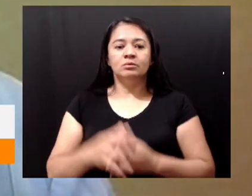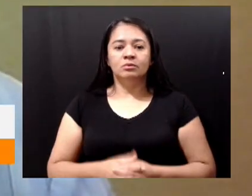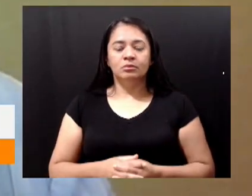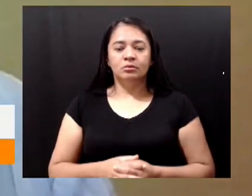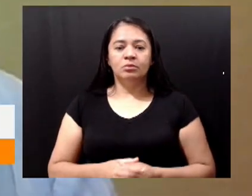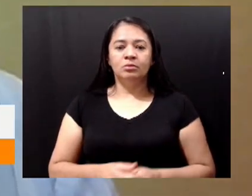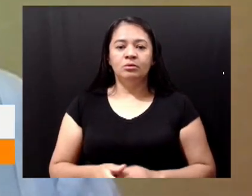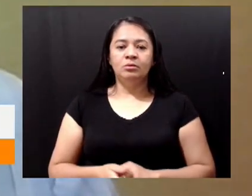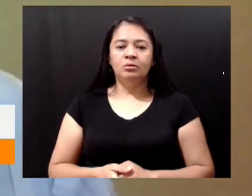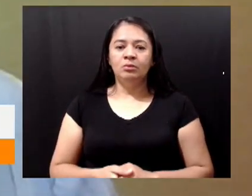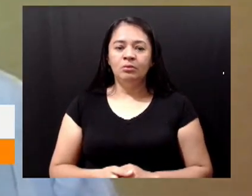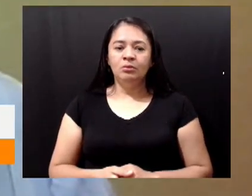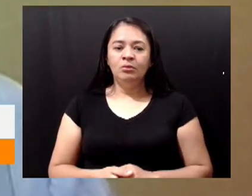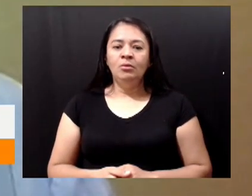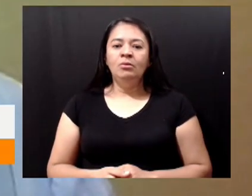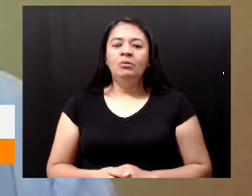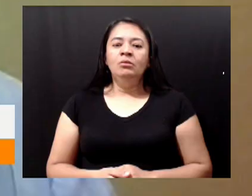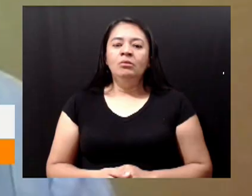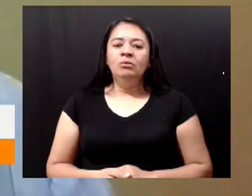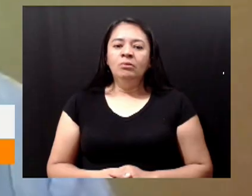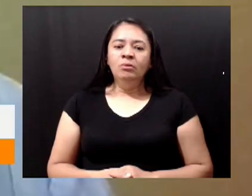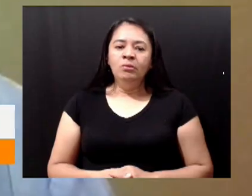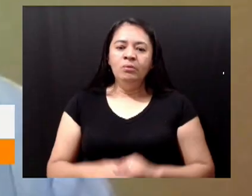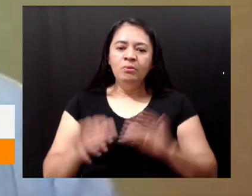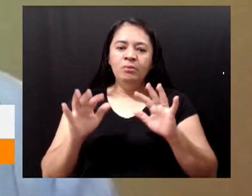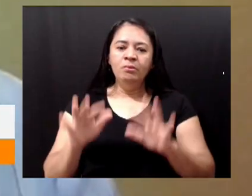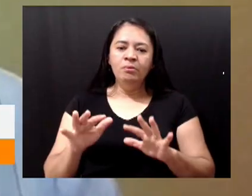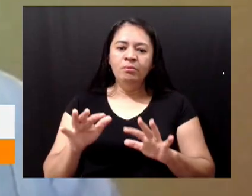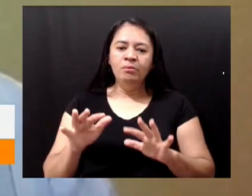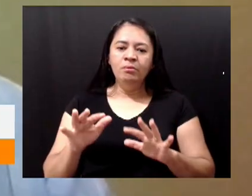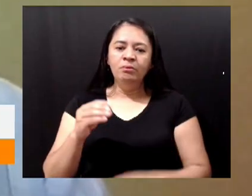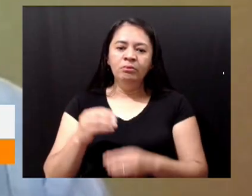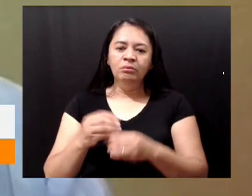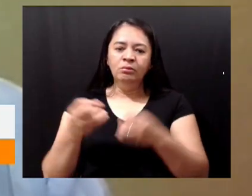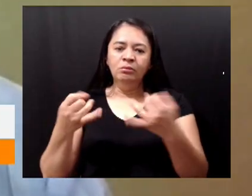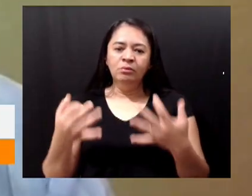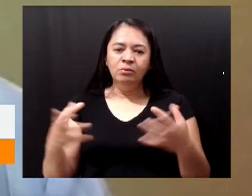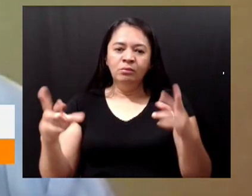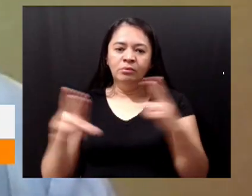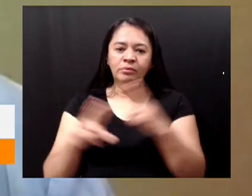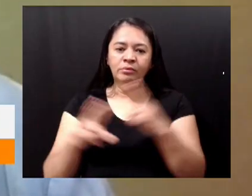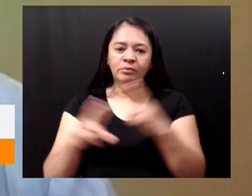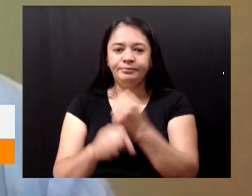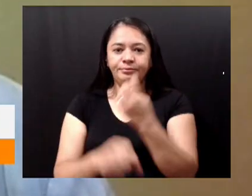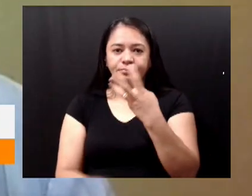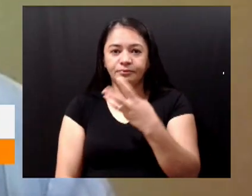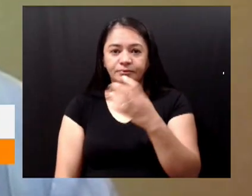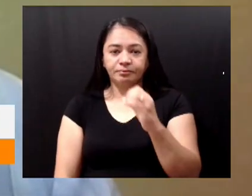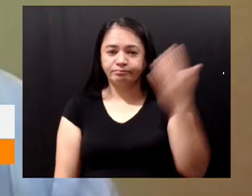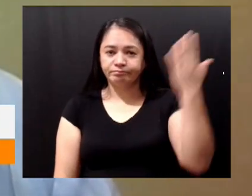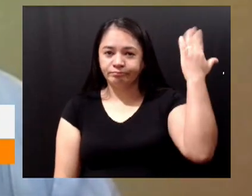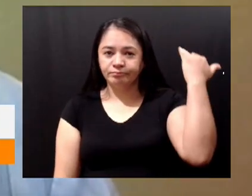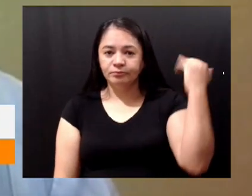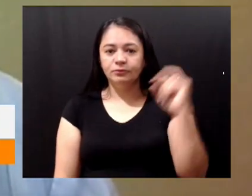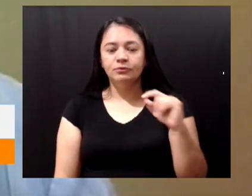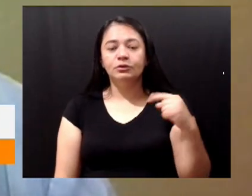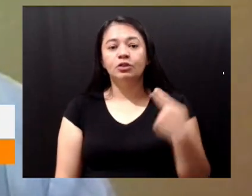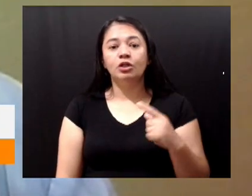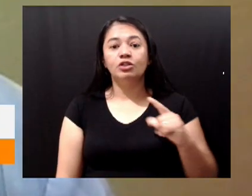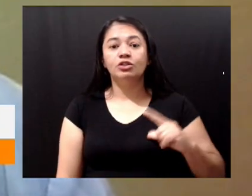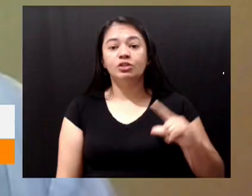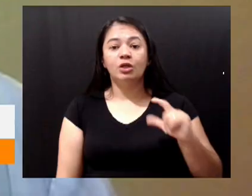e sua fala também com relação a 30 anos atrás, né? O que nós tínhamos há 30 anos